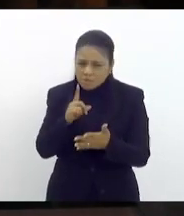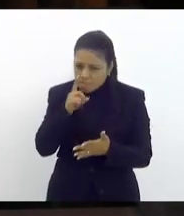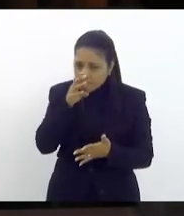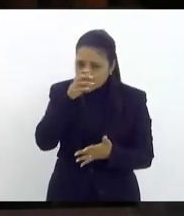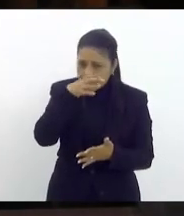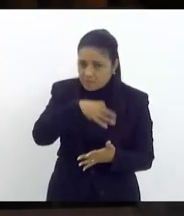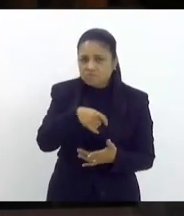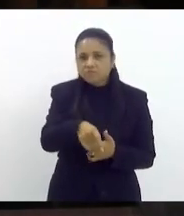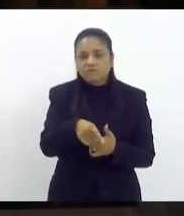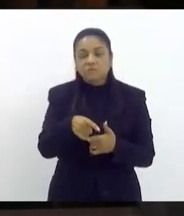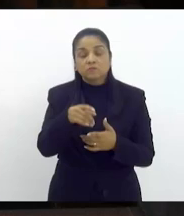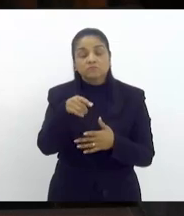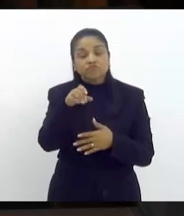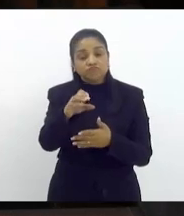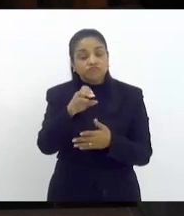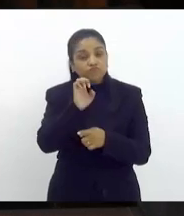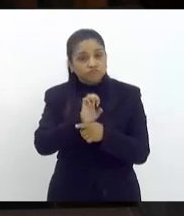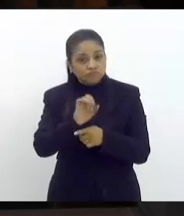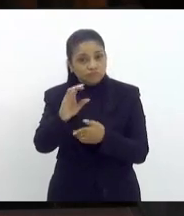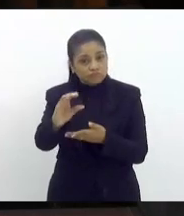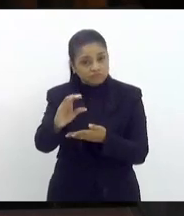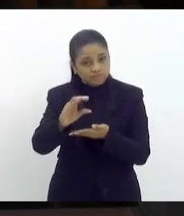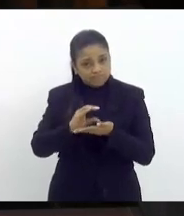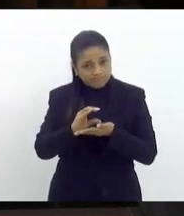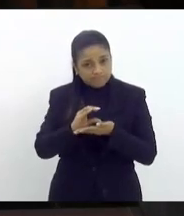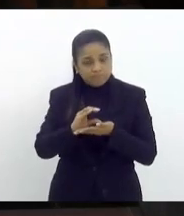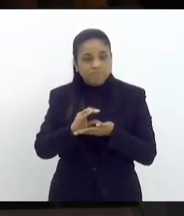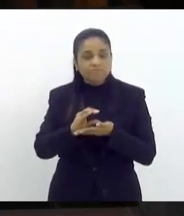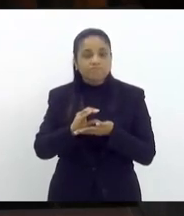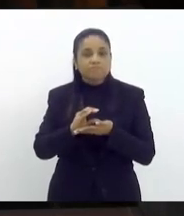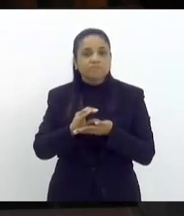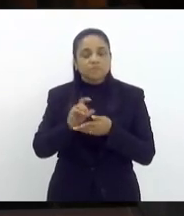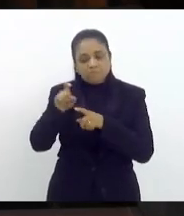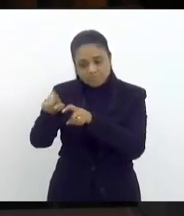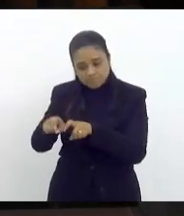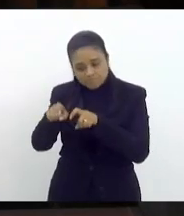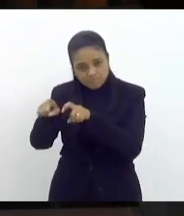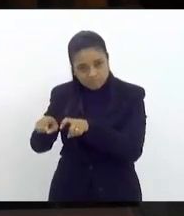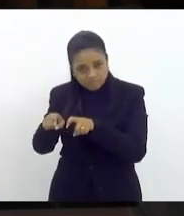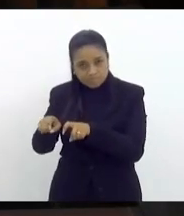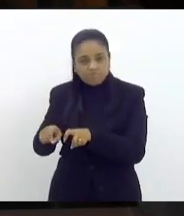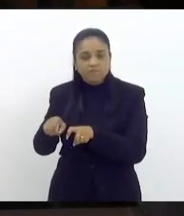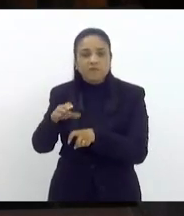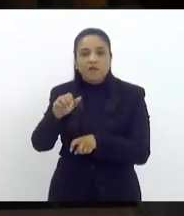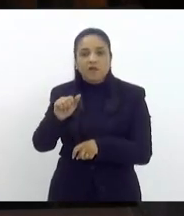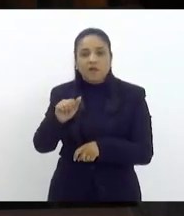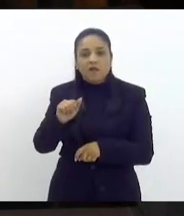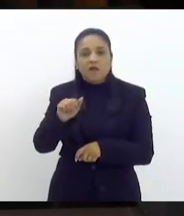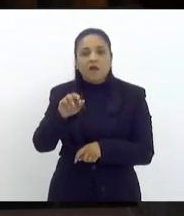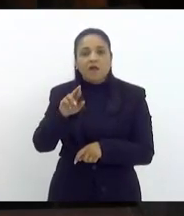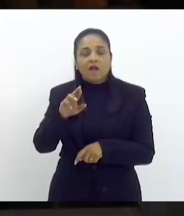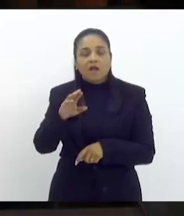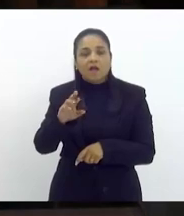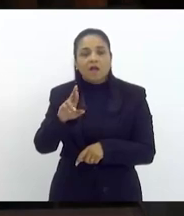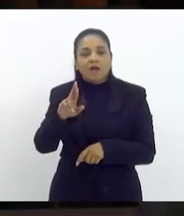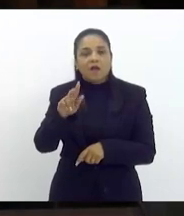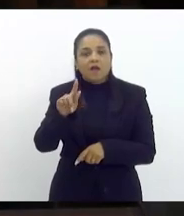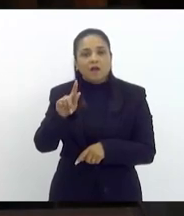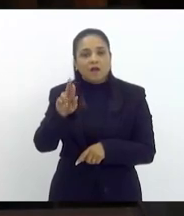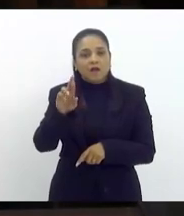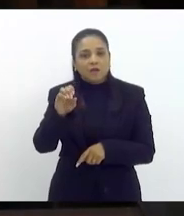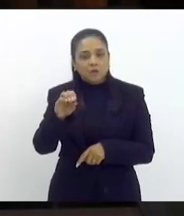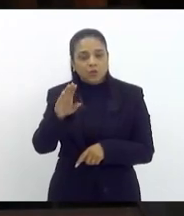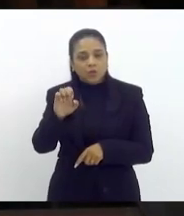tem que investir em agroecologia sim o estado do Rio de Janeiro tem que ter um caminho de